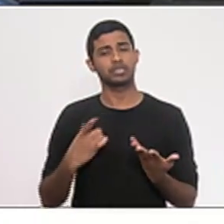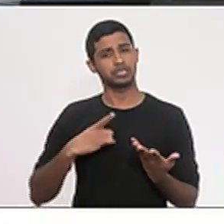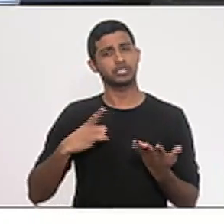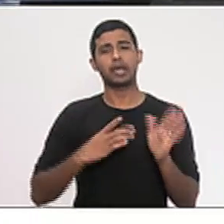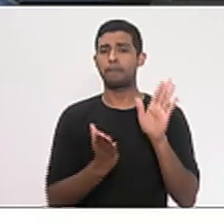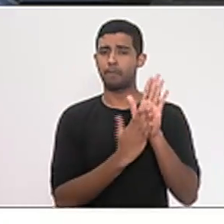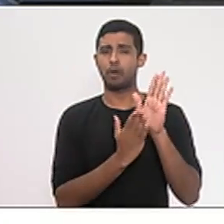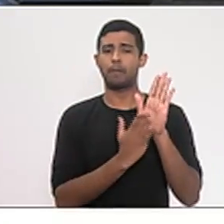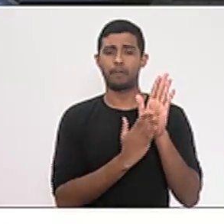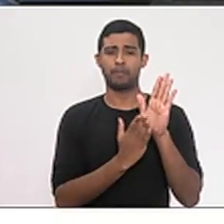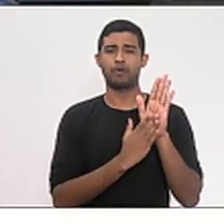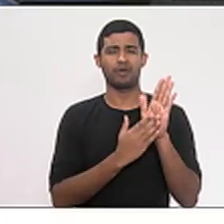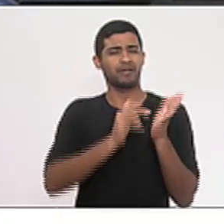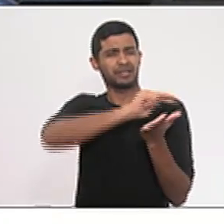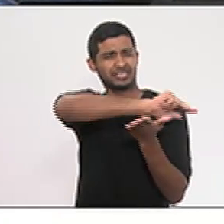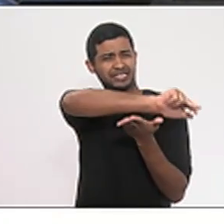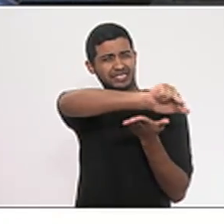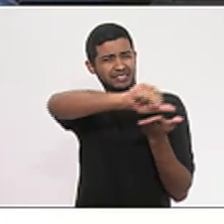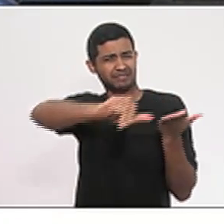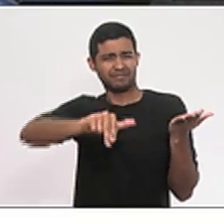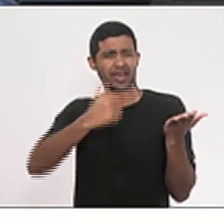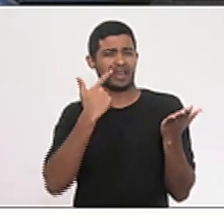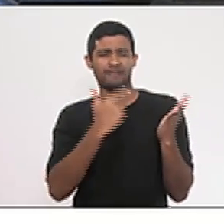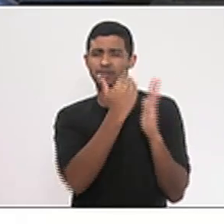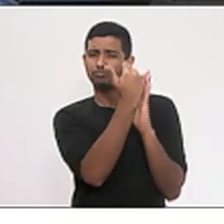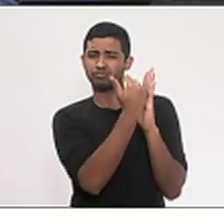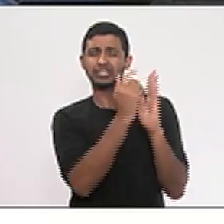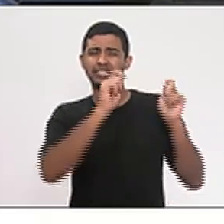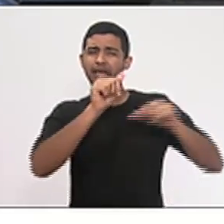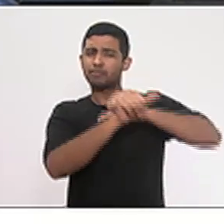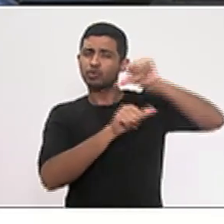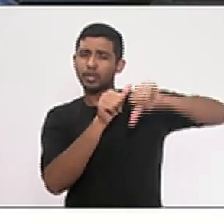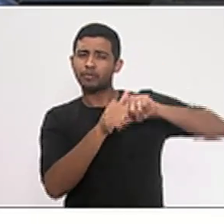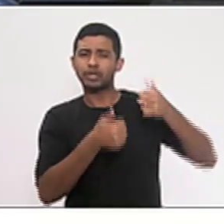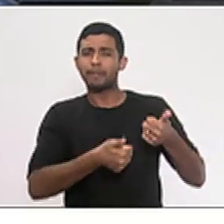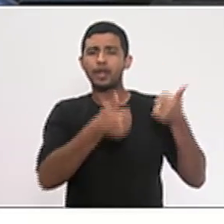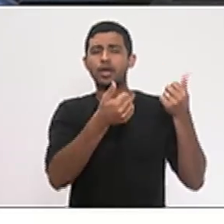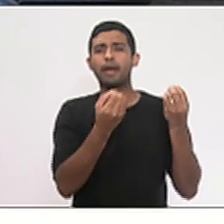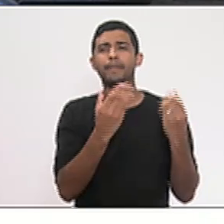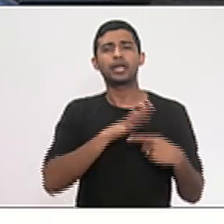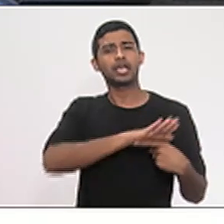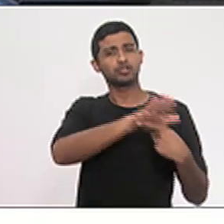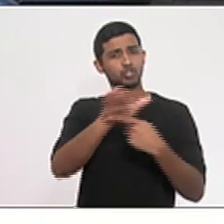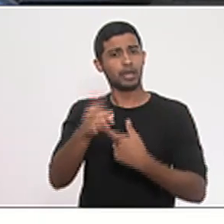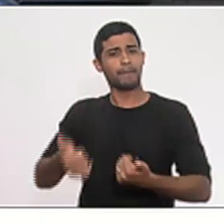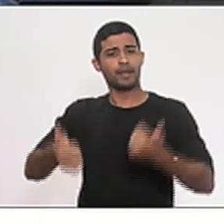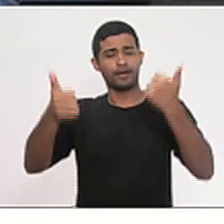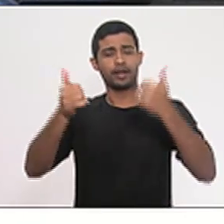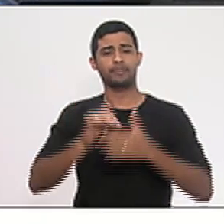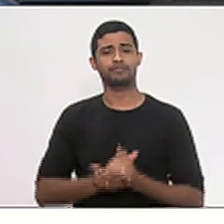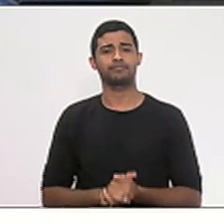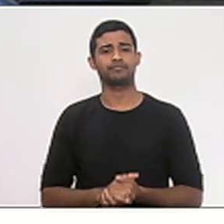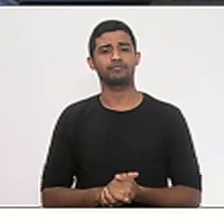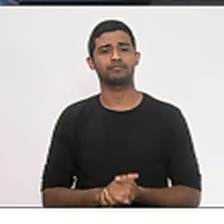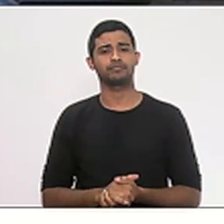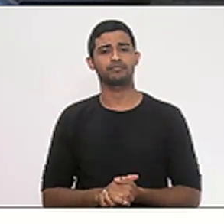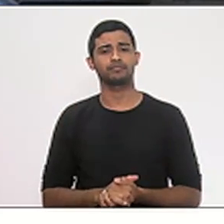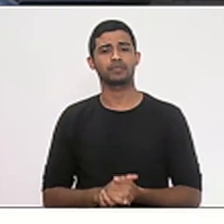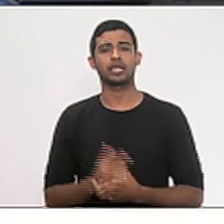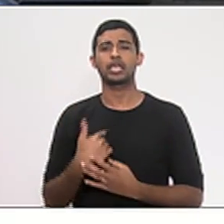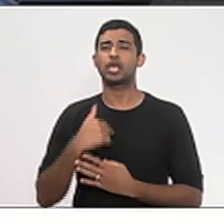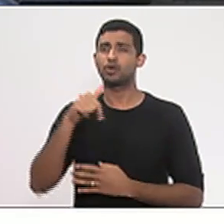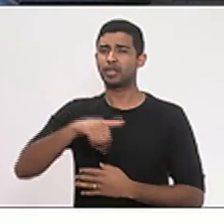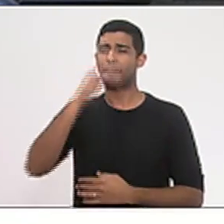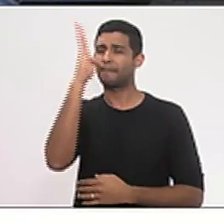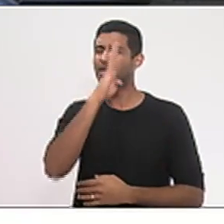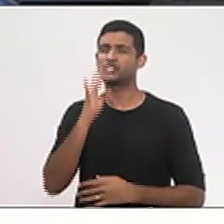propostas de várias formas, de que forma a gente consegue aglutinar isso aí para trazer a melhoria. Transito no Brasil